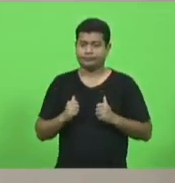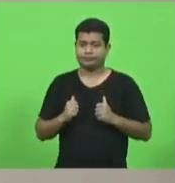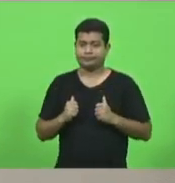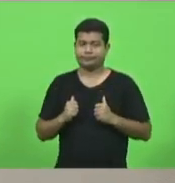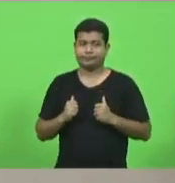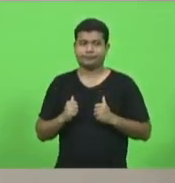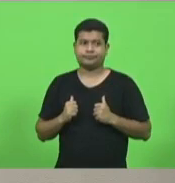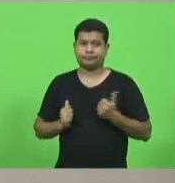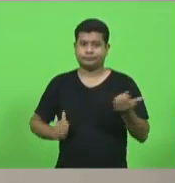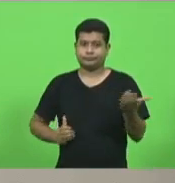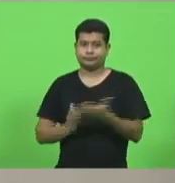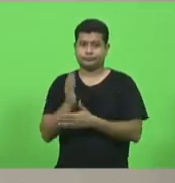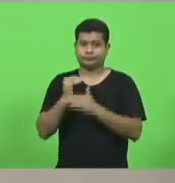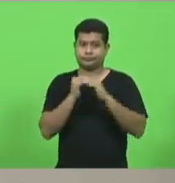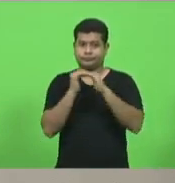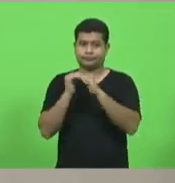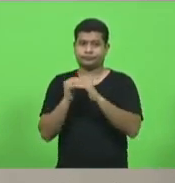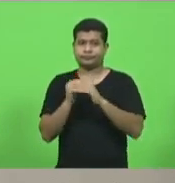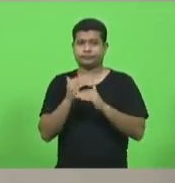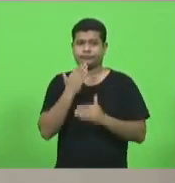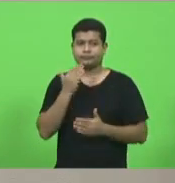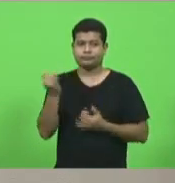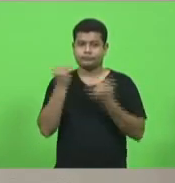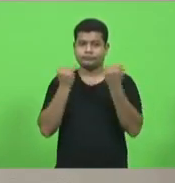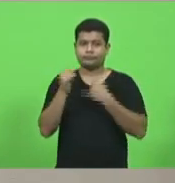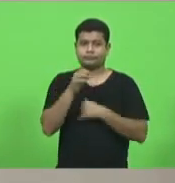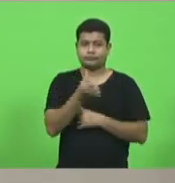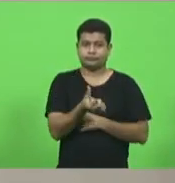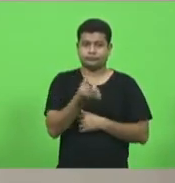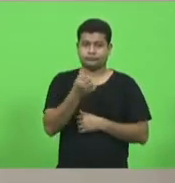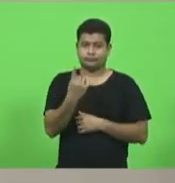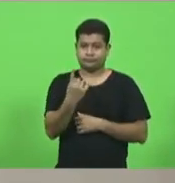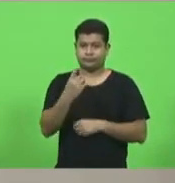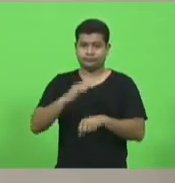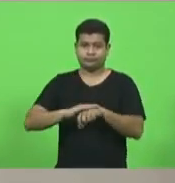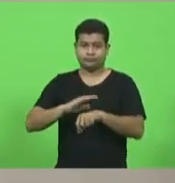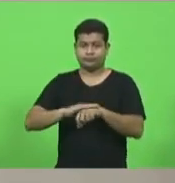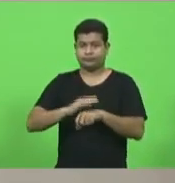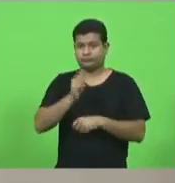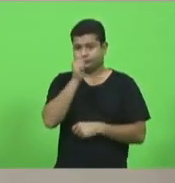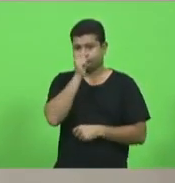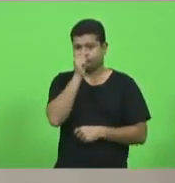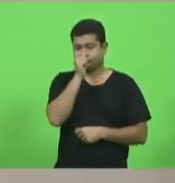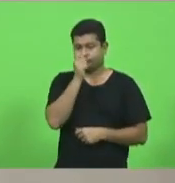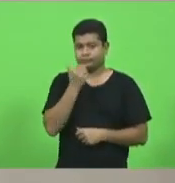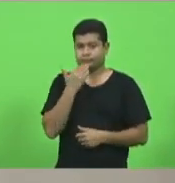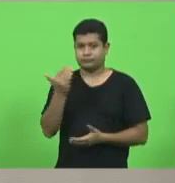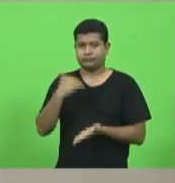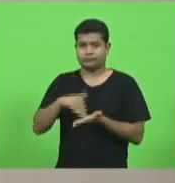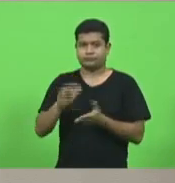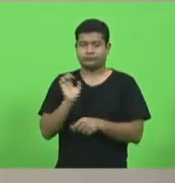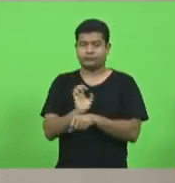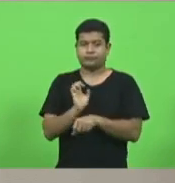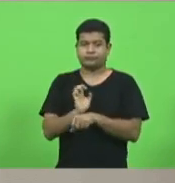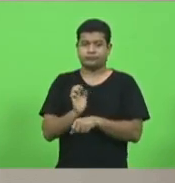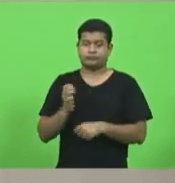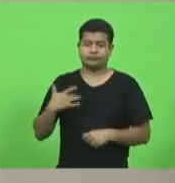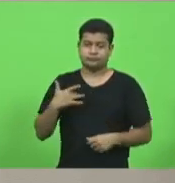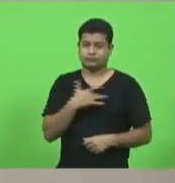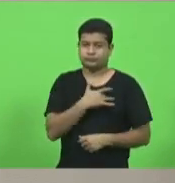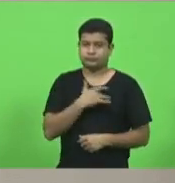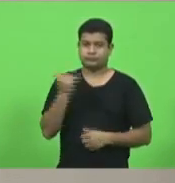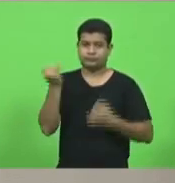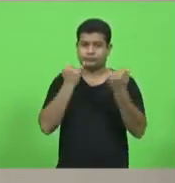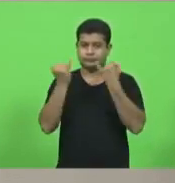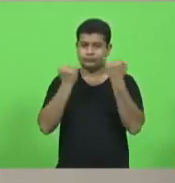encontra. Aprovado por unanimidade. Pedido de informação 61. Autor deputado João Amin, solicitando ao secretário de Estado da Saúde informações acerca dos